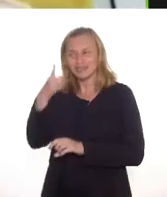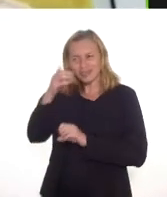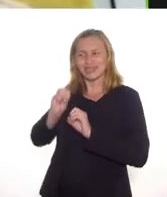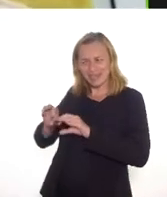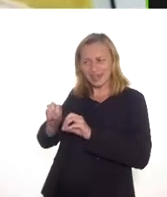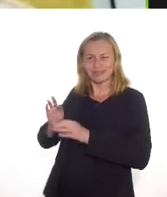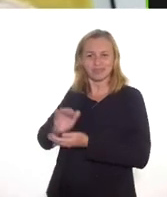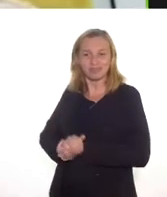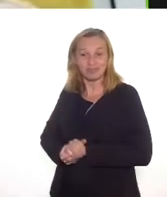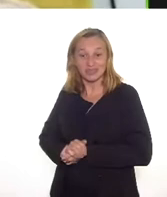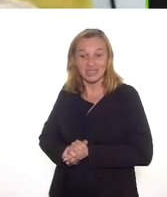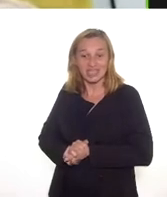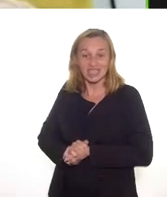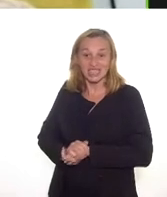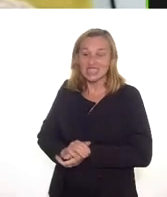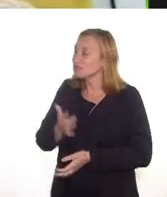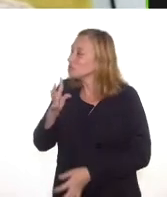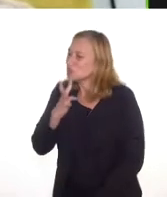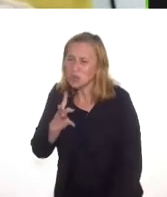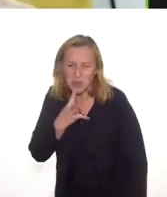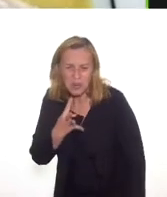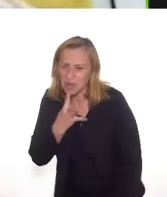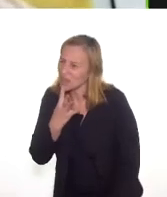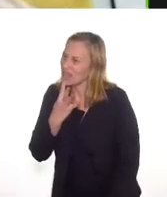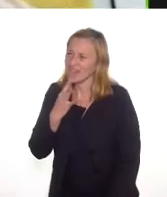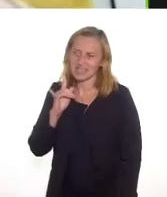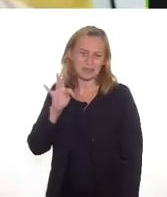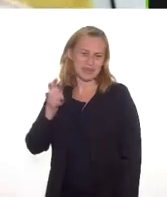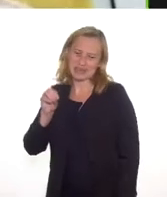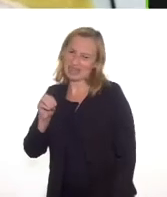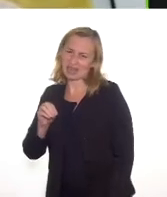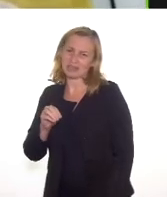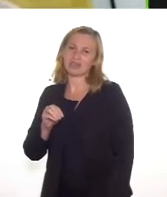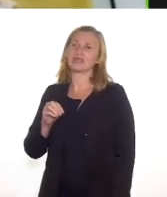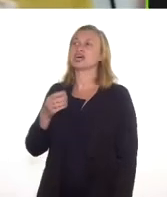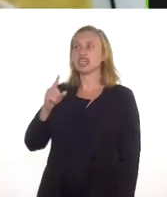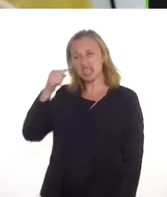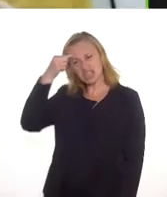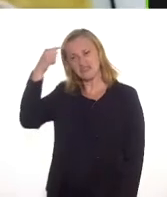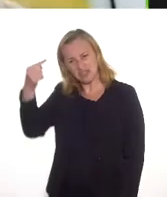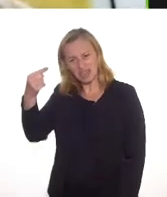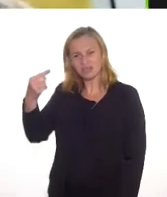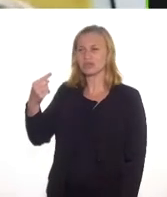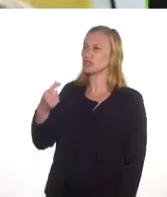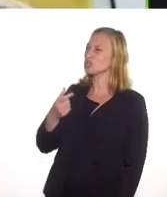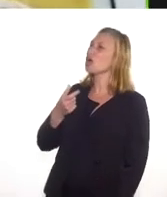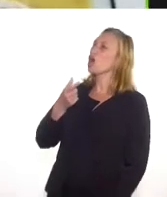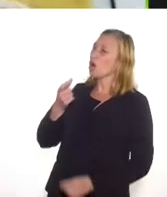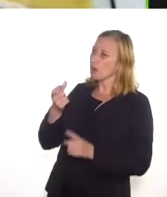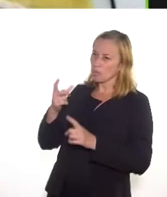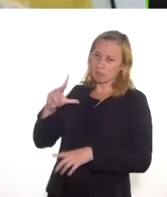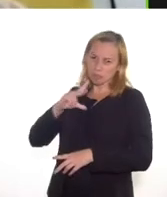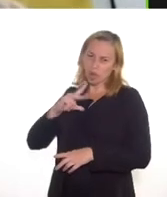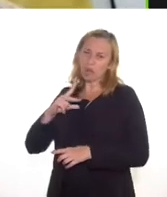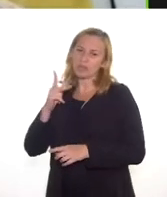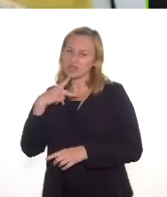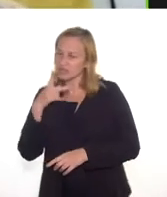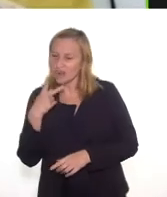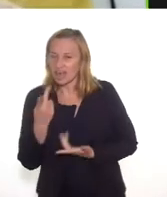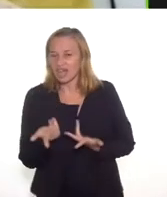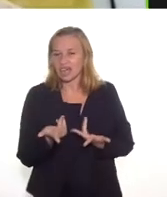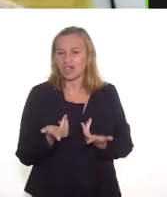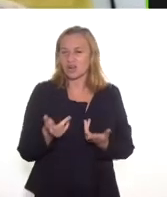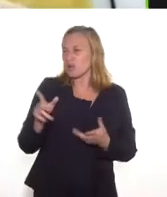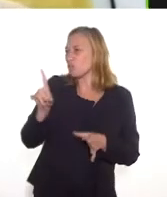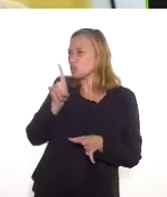Excelência, definitivamente não conhece o nosso vernáculo. Haja vista que inventa suas próprias palavras, como mandata,